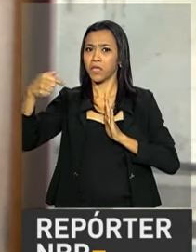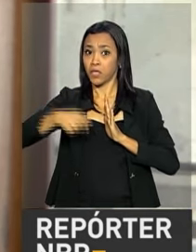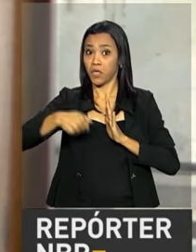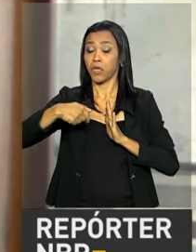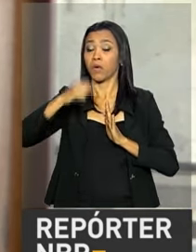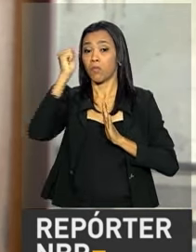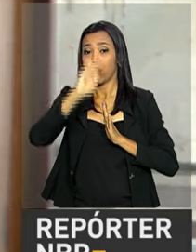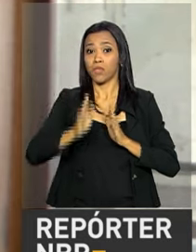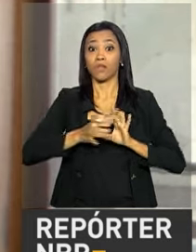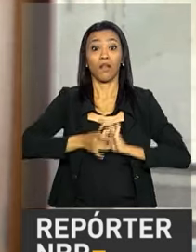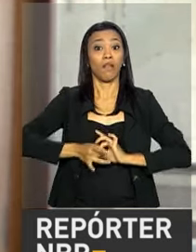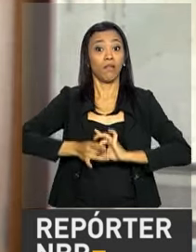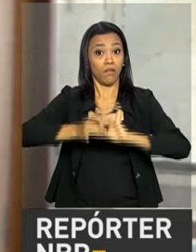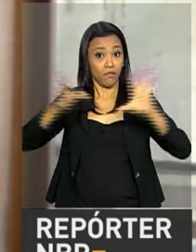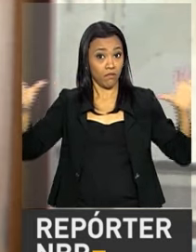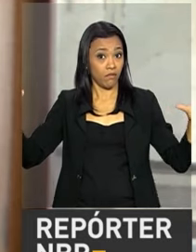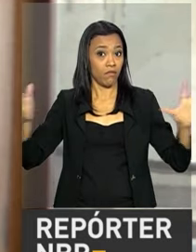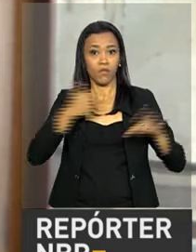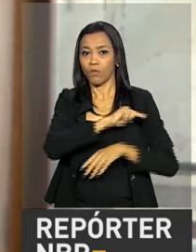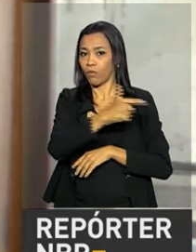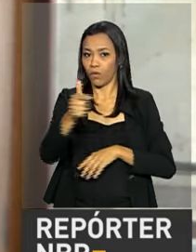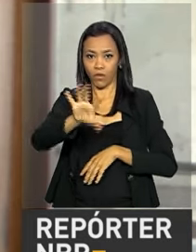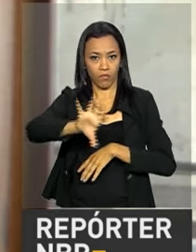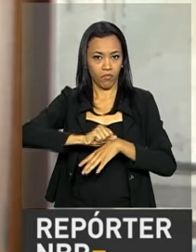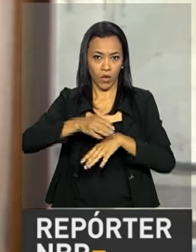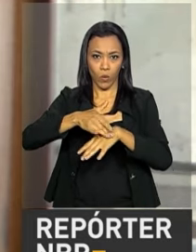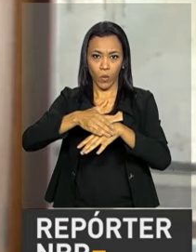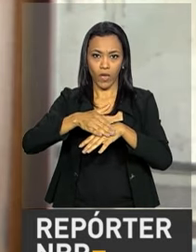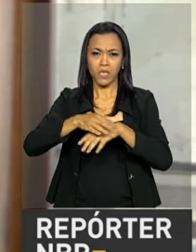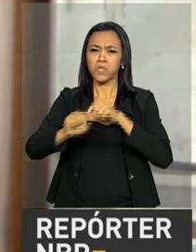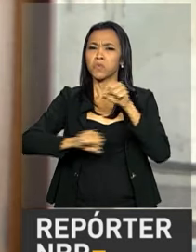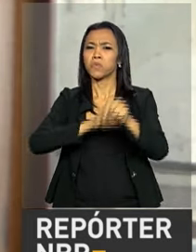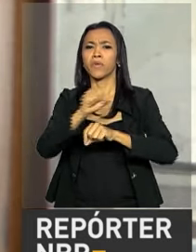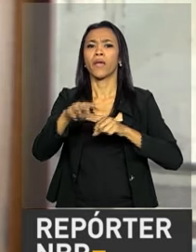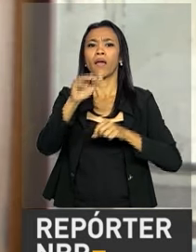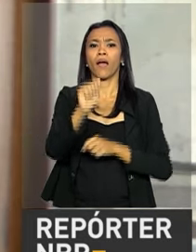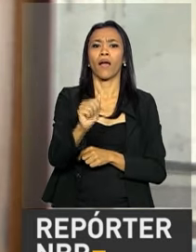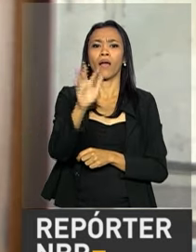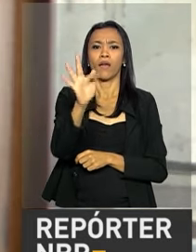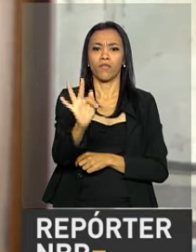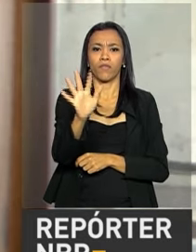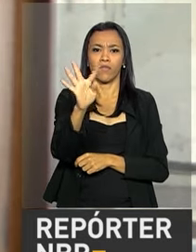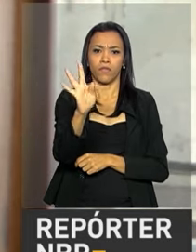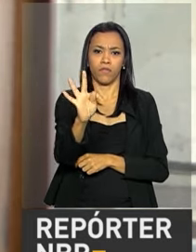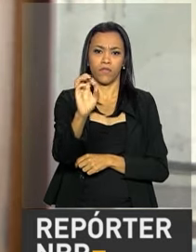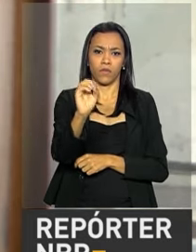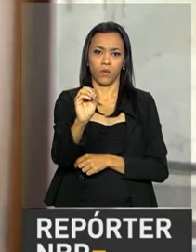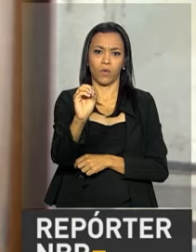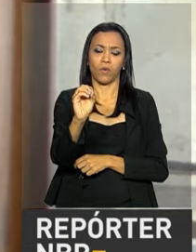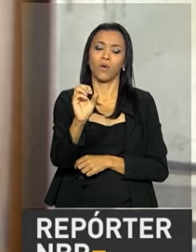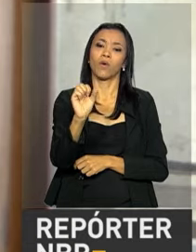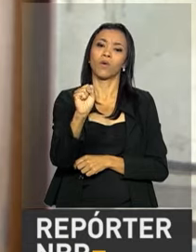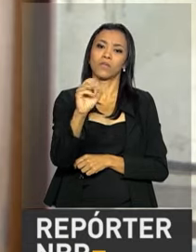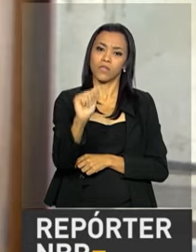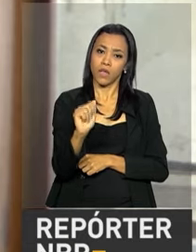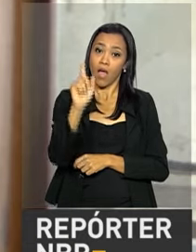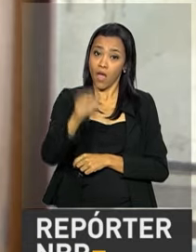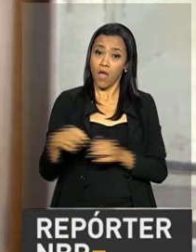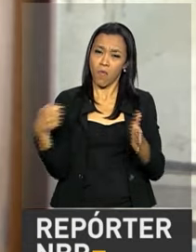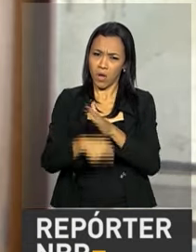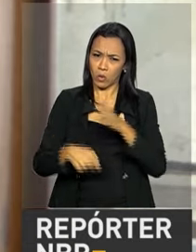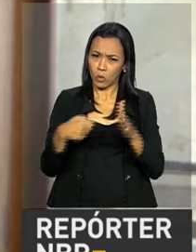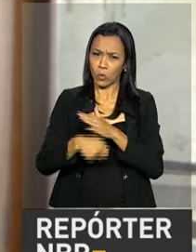quer dizer o território brasileiro inteiro sará livre é uma luta de mais de 50 anos que o o Brasil faz é uma uma luta de